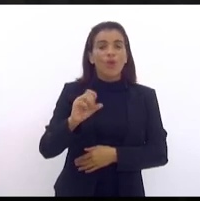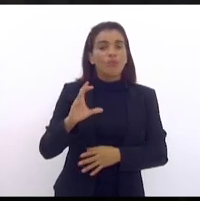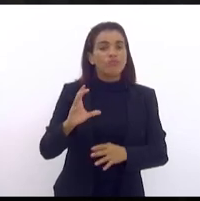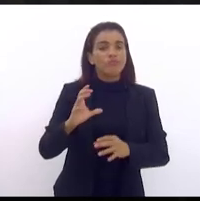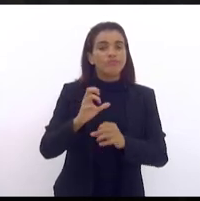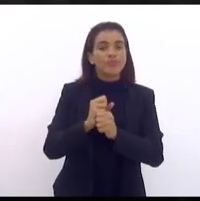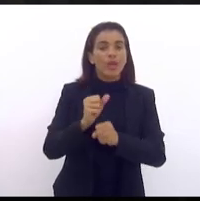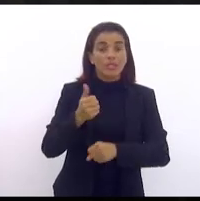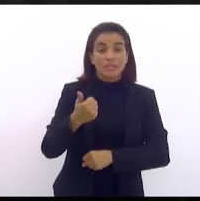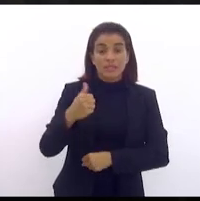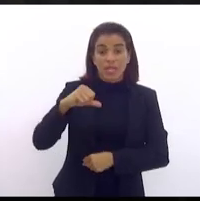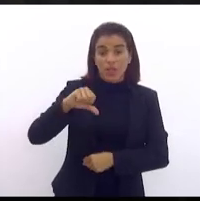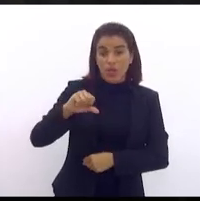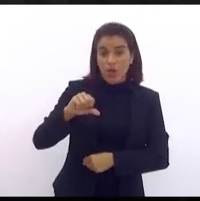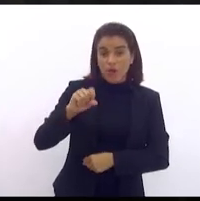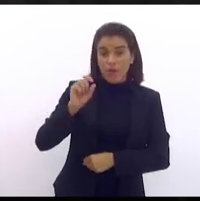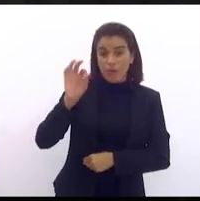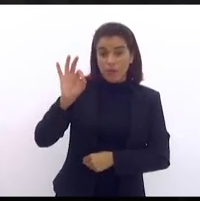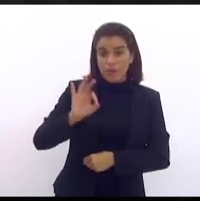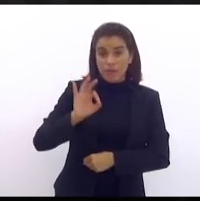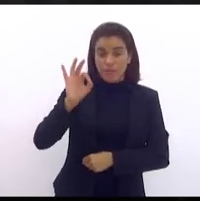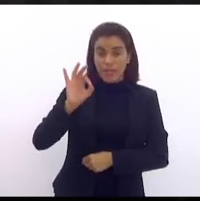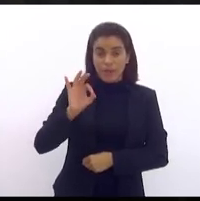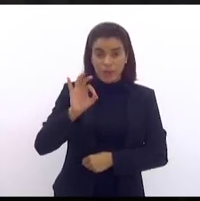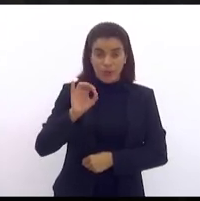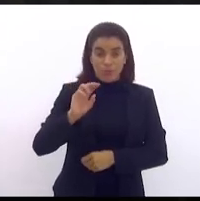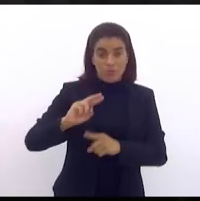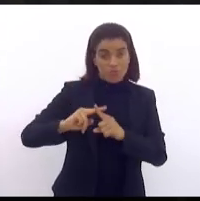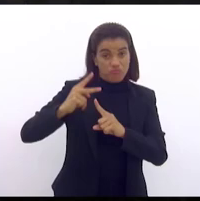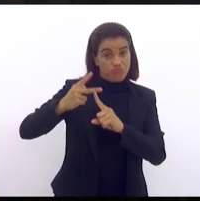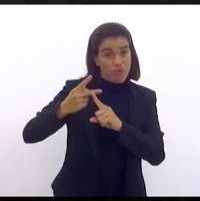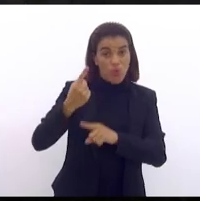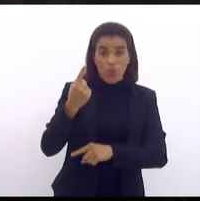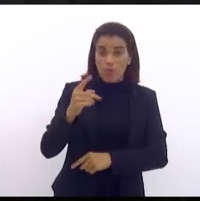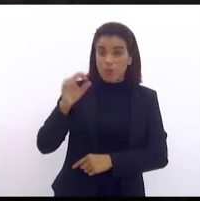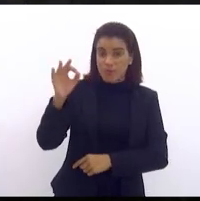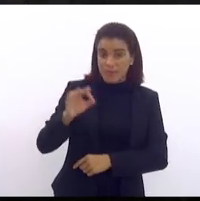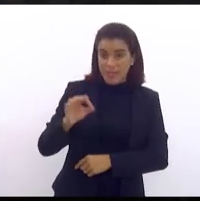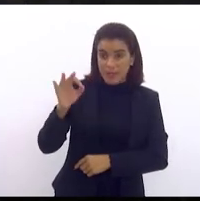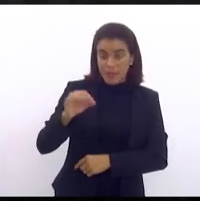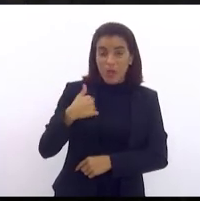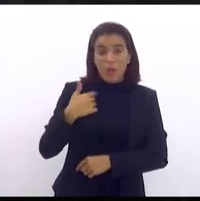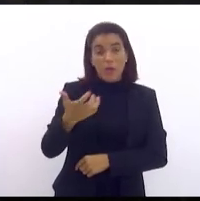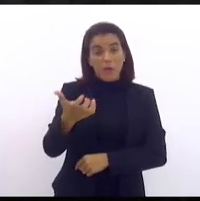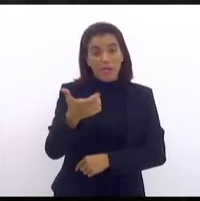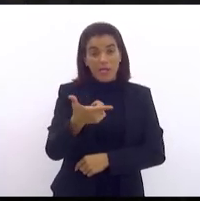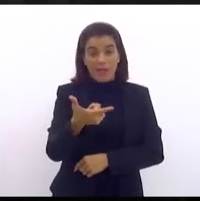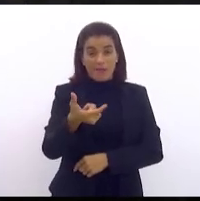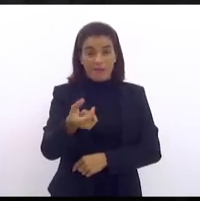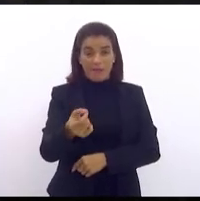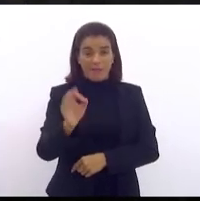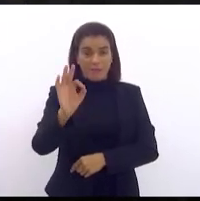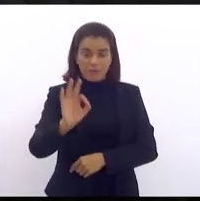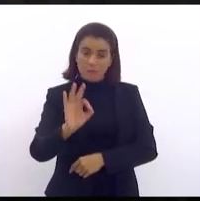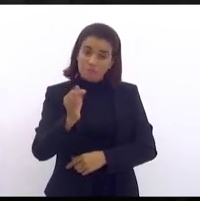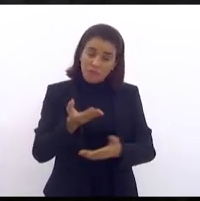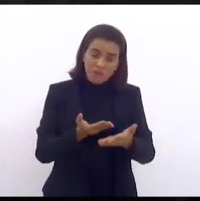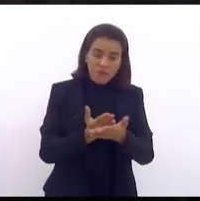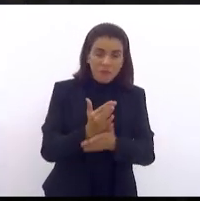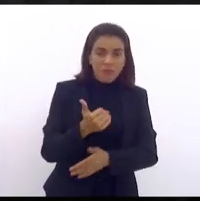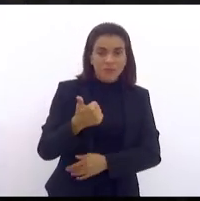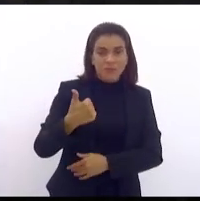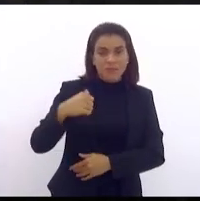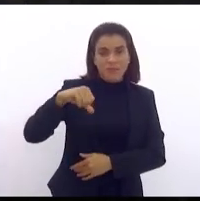19,5 e não mais 18% a meu desejo era que fosse 20 mas foi aprovado